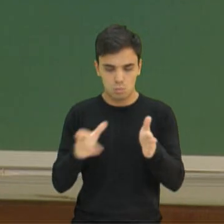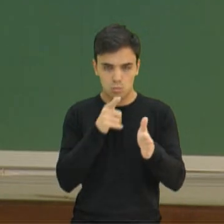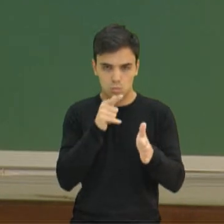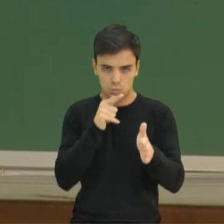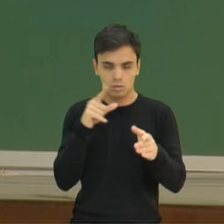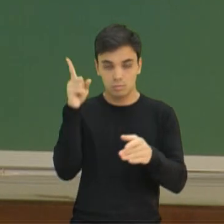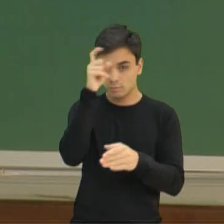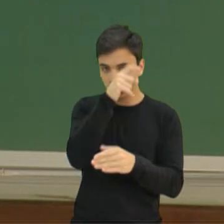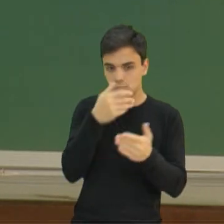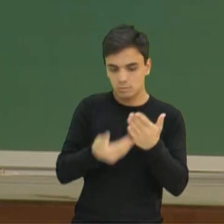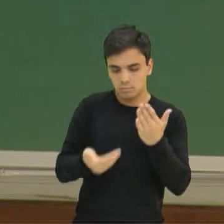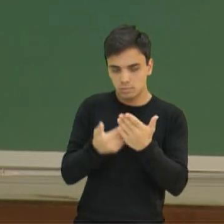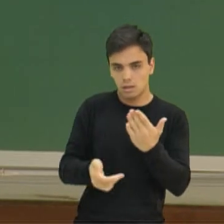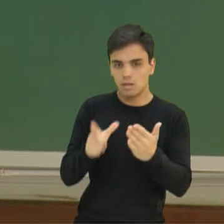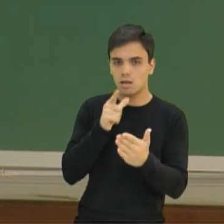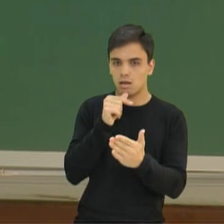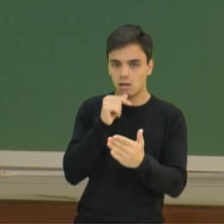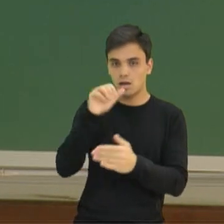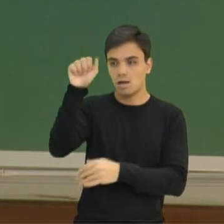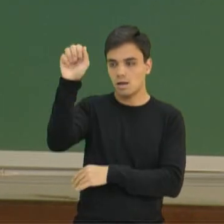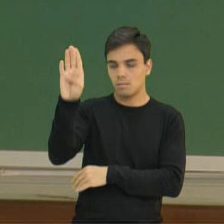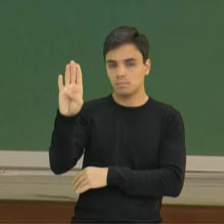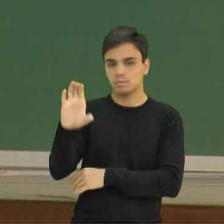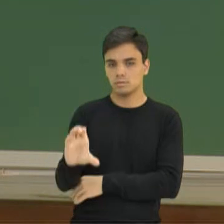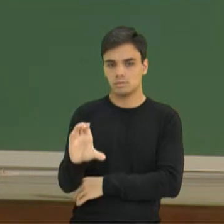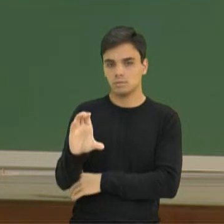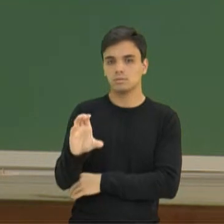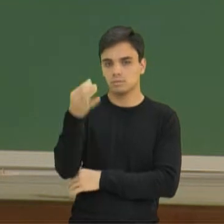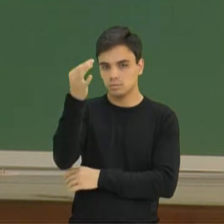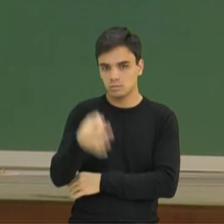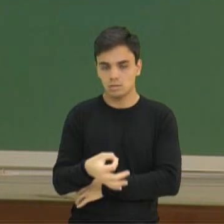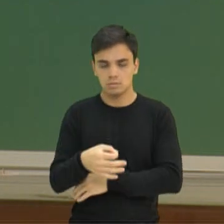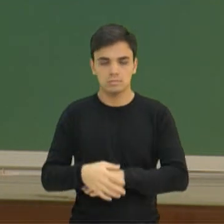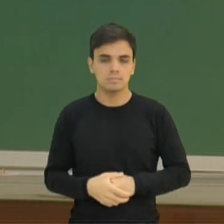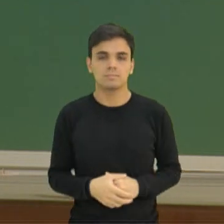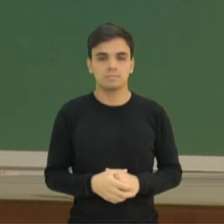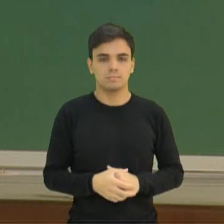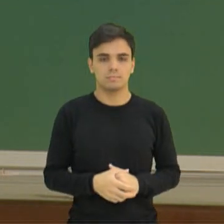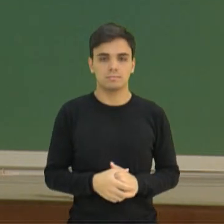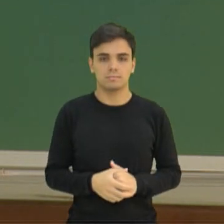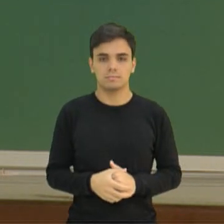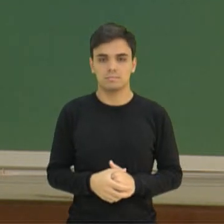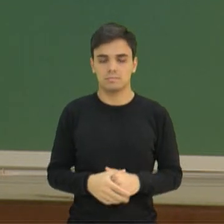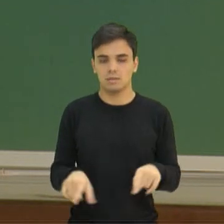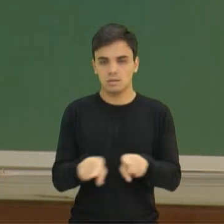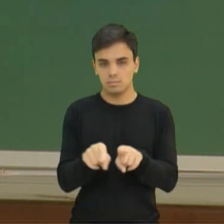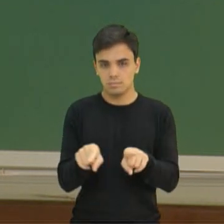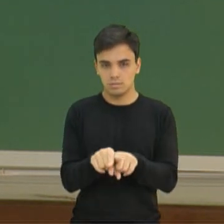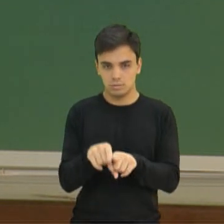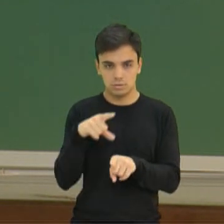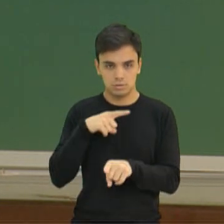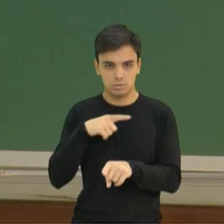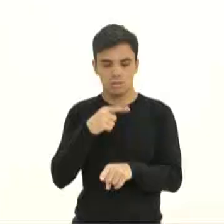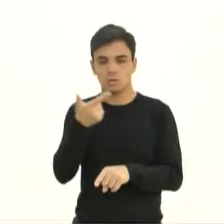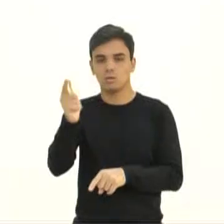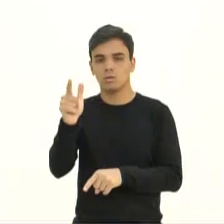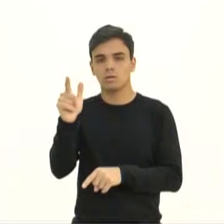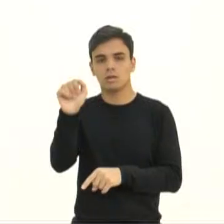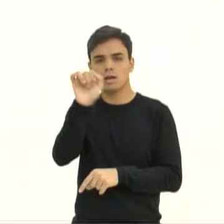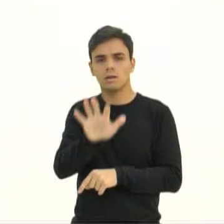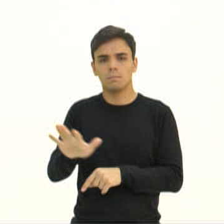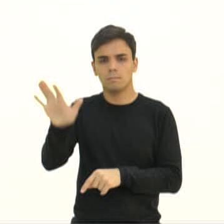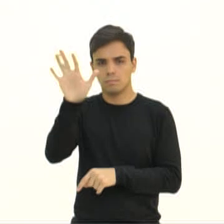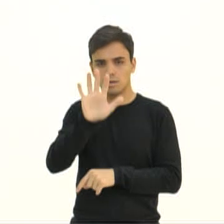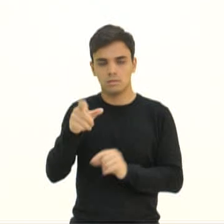Então, as alternativas A, B e C estão corretas, certo? E aí eu trouxe ali uma imagem que vai mostrando